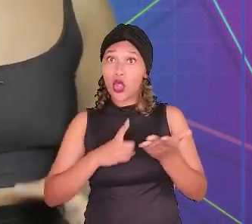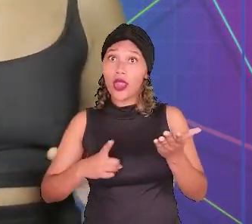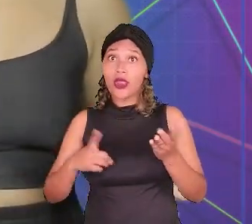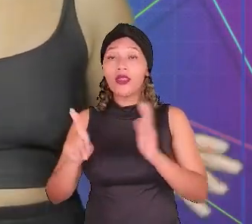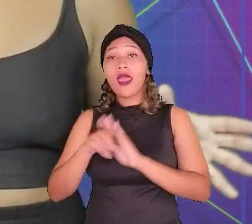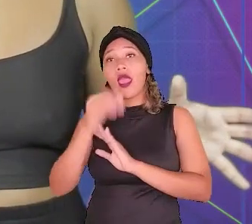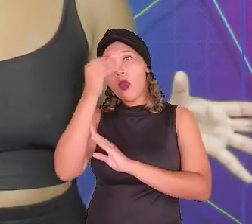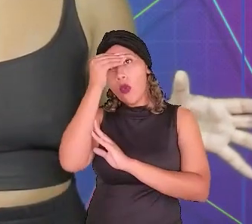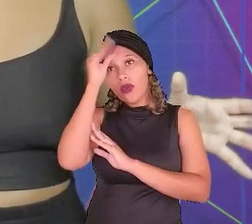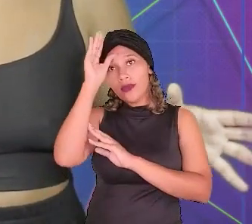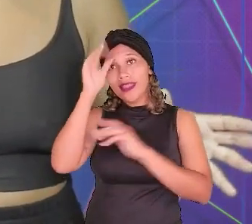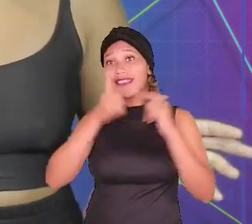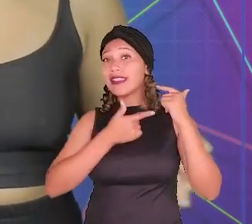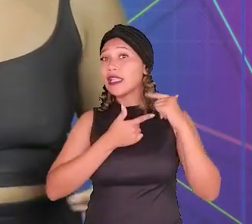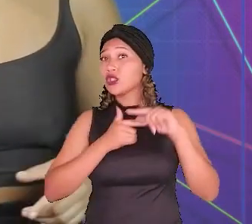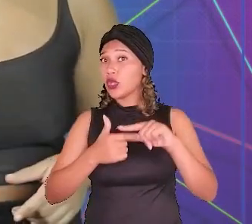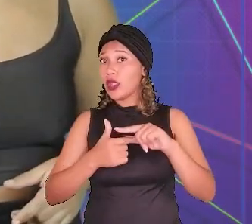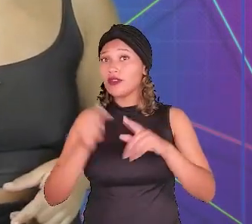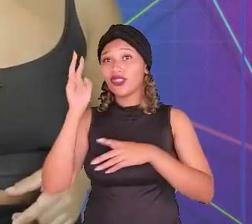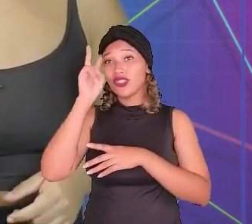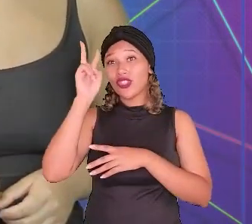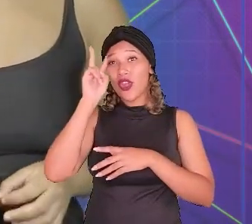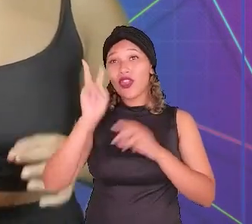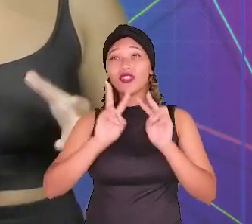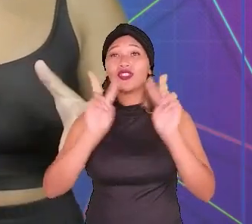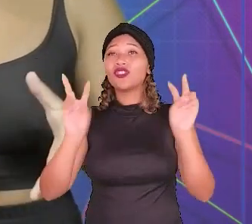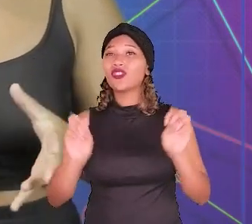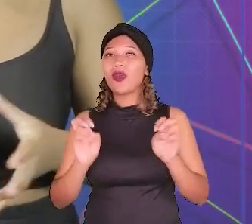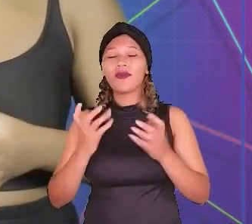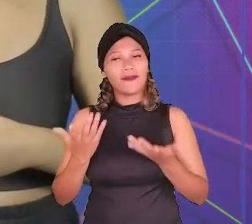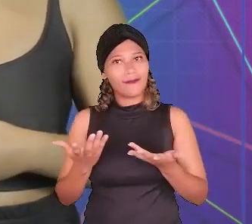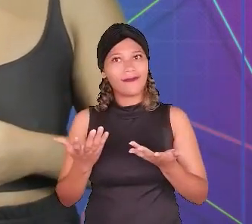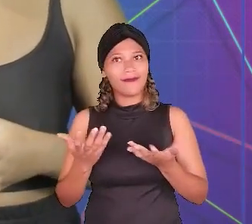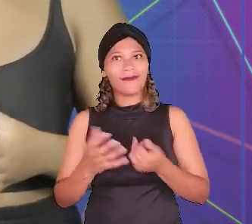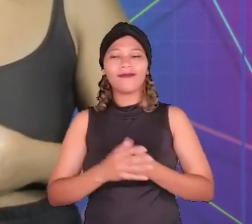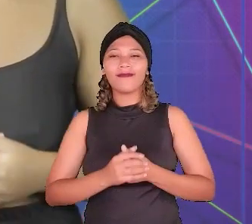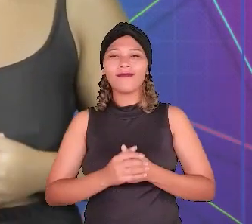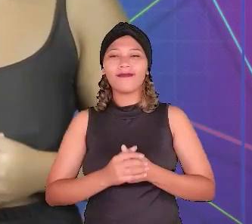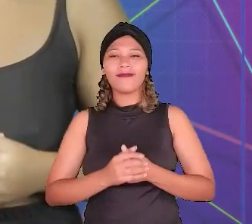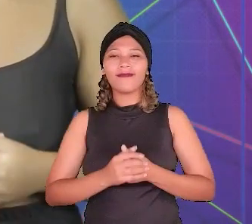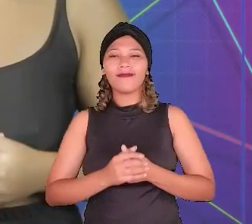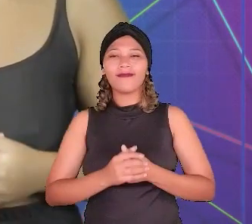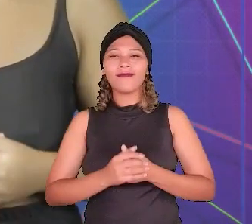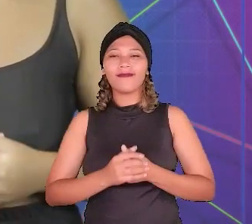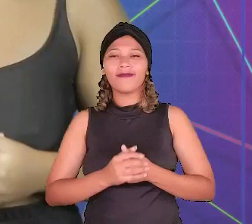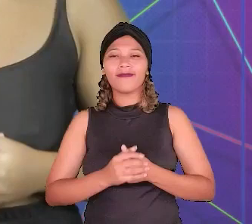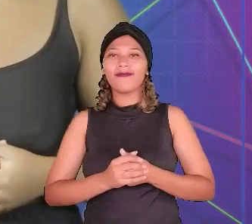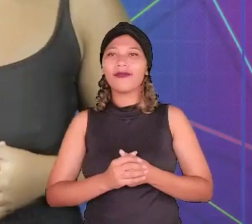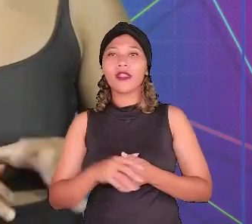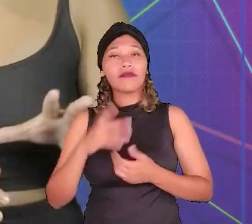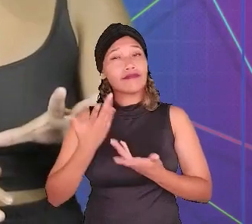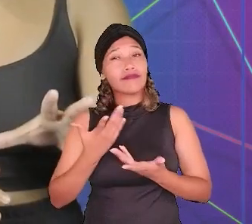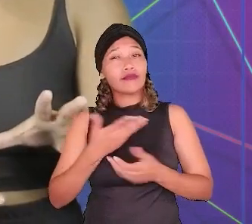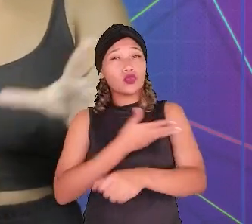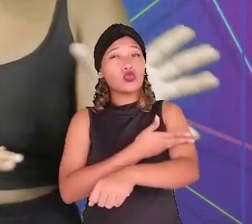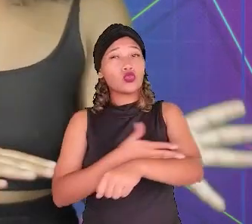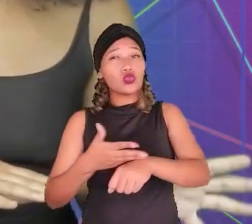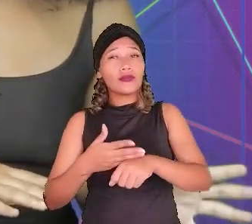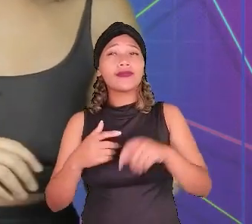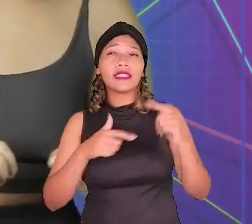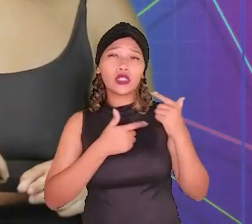significa conhecimento tradicional e histórias sobre um assunto, conhecimento. Quadro com a citação da professora.